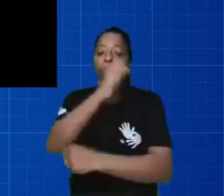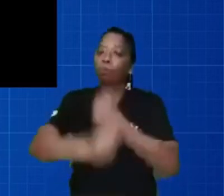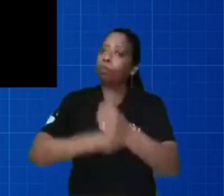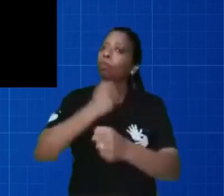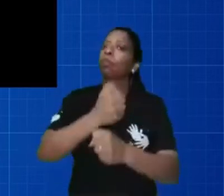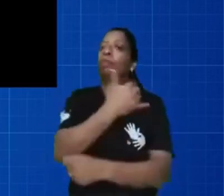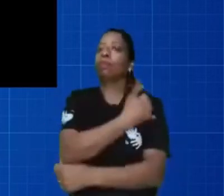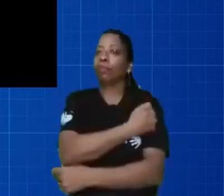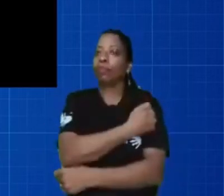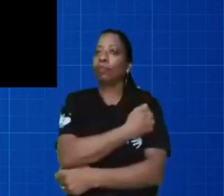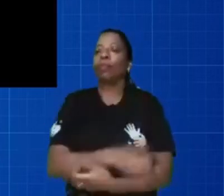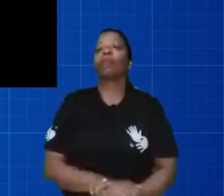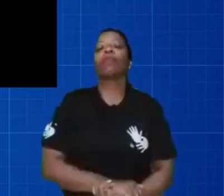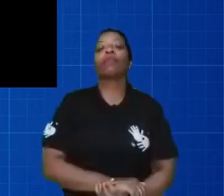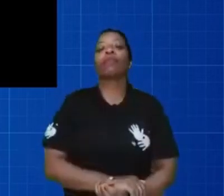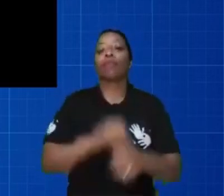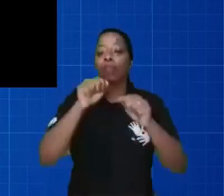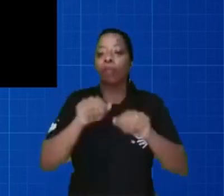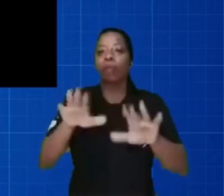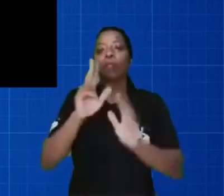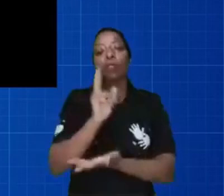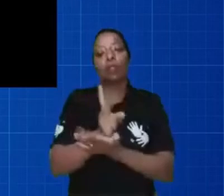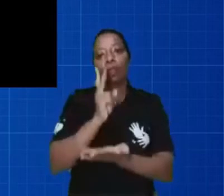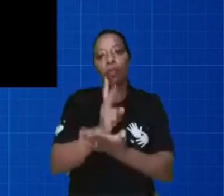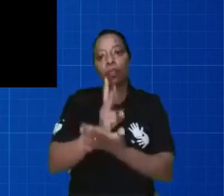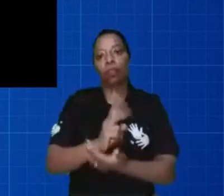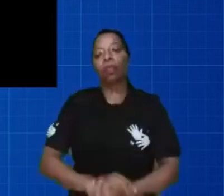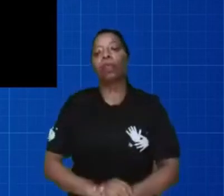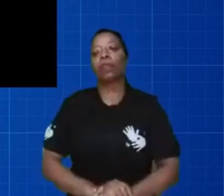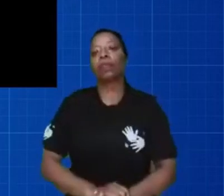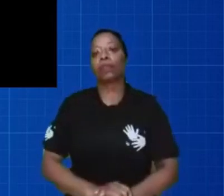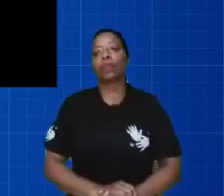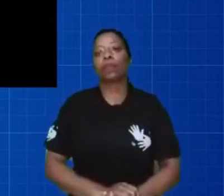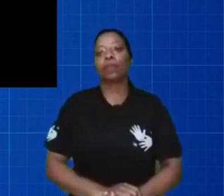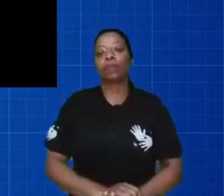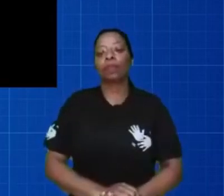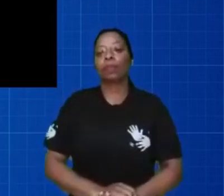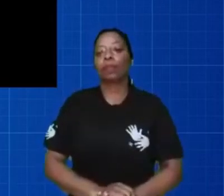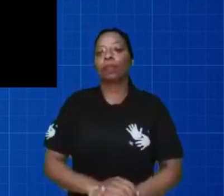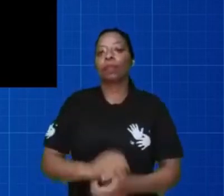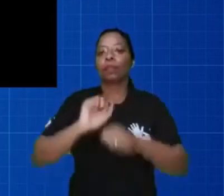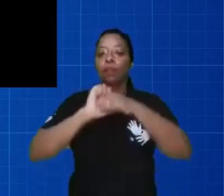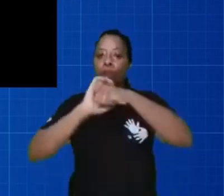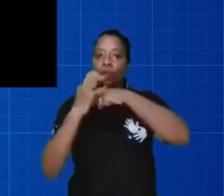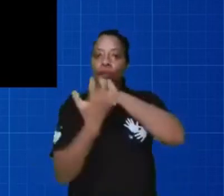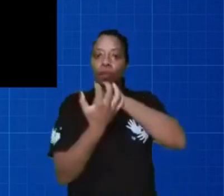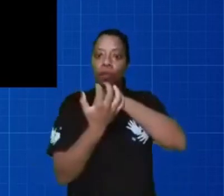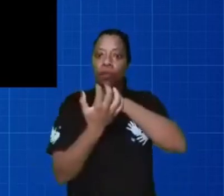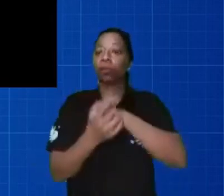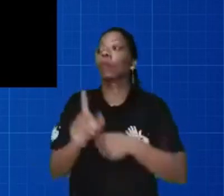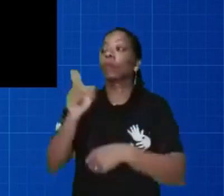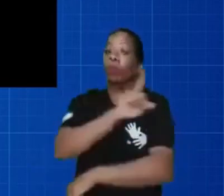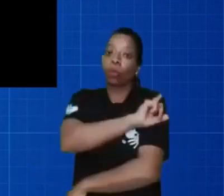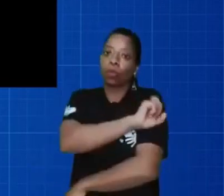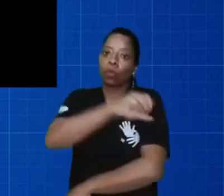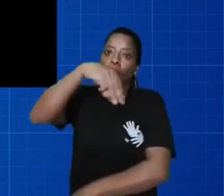Covid, o Márcio falou muito bem, né? É um vírus ali com transmissão por gotícula, contato, também altamente contagiosa. Tivemos uma